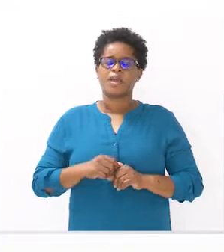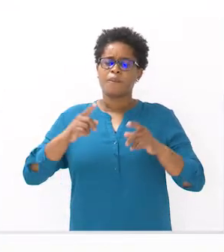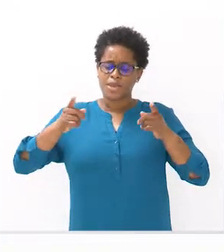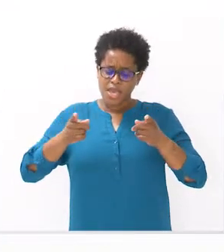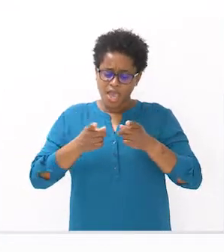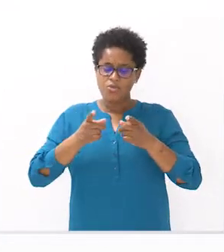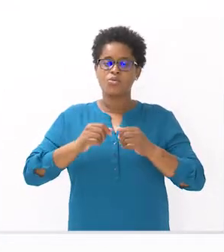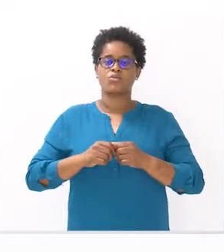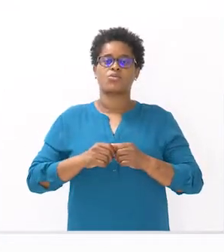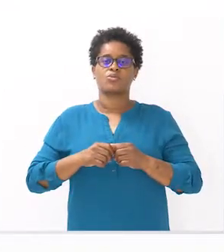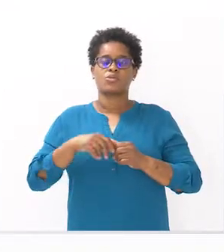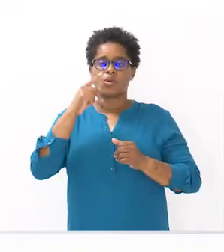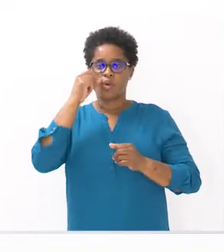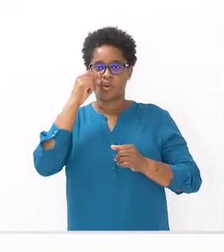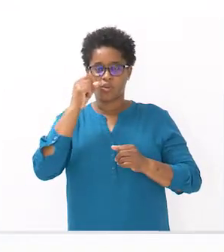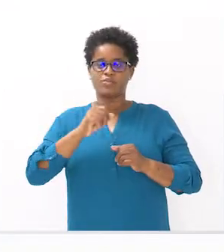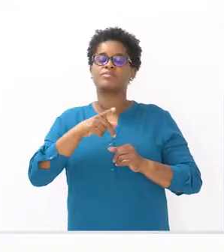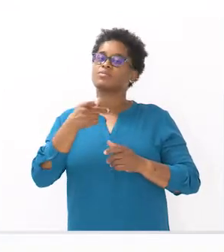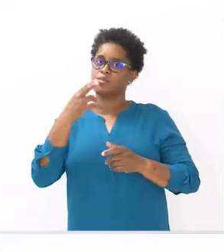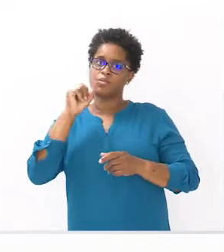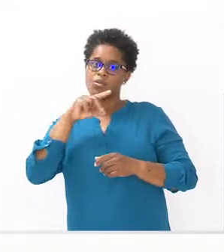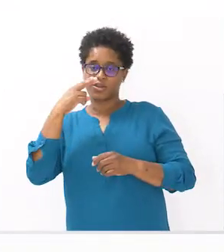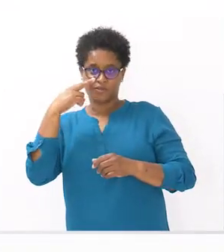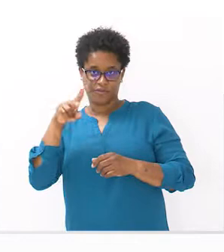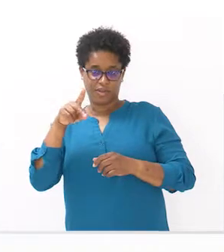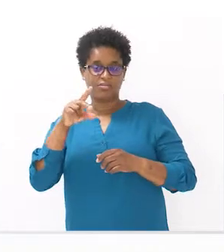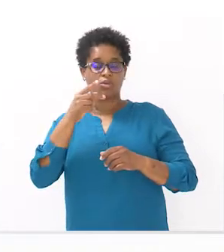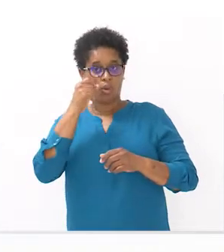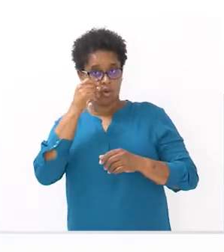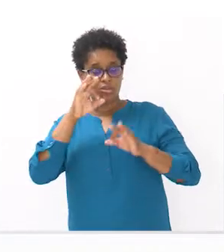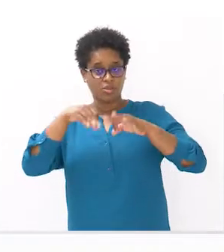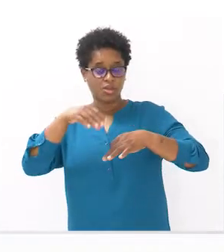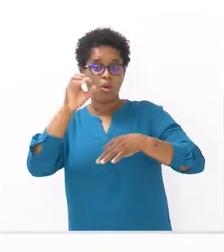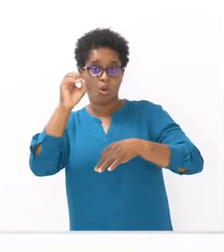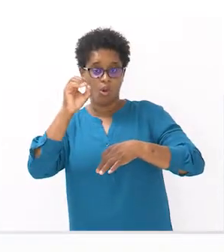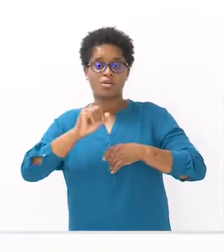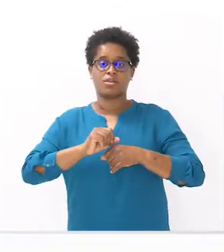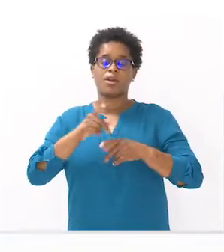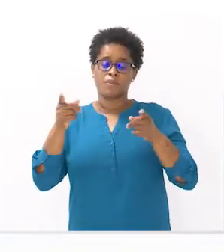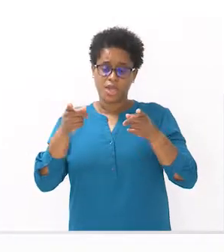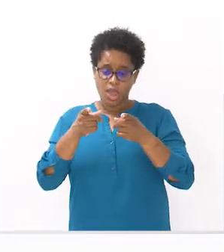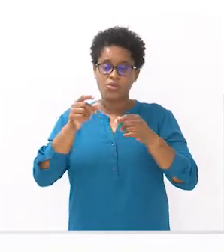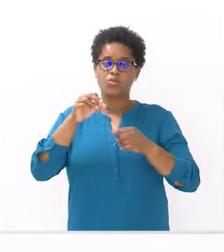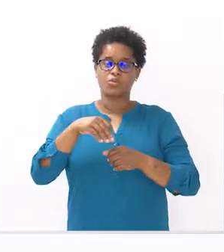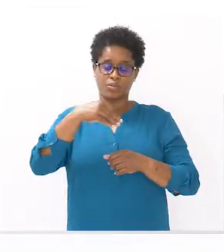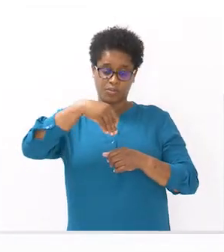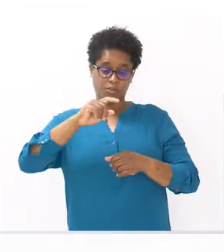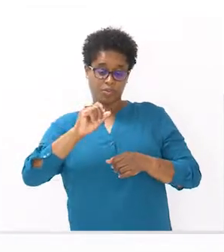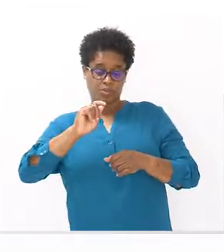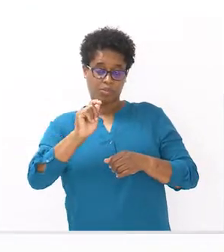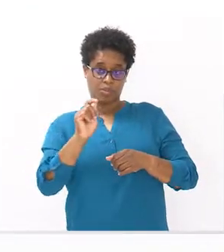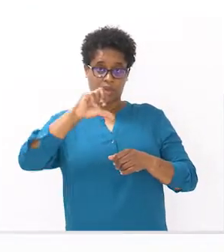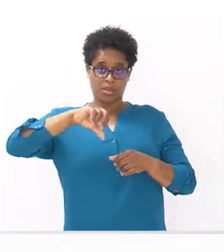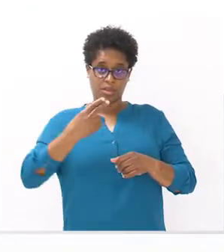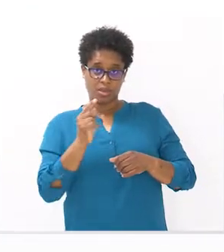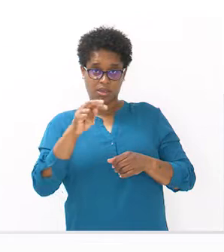Pequeno no masculino, como podem ver, termina com O. É pequeno. Já no